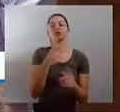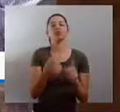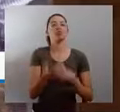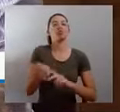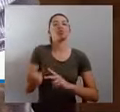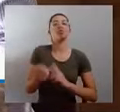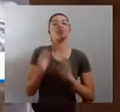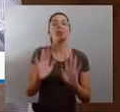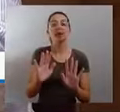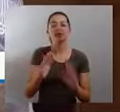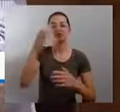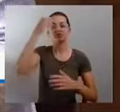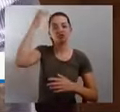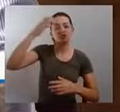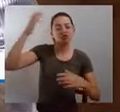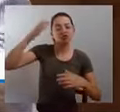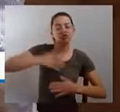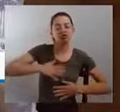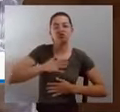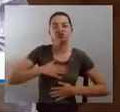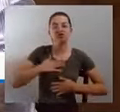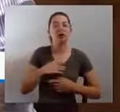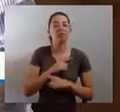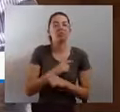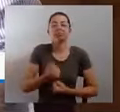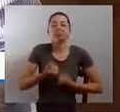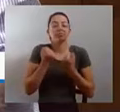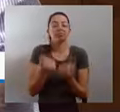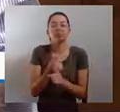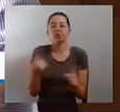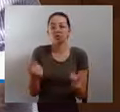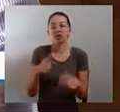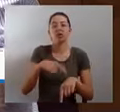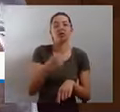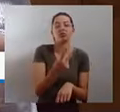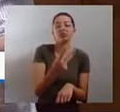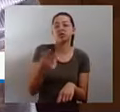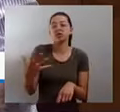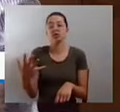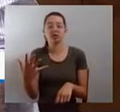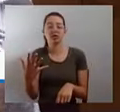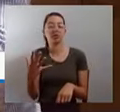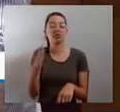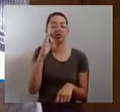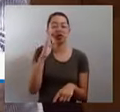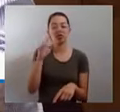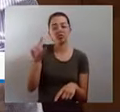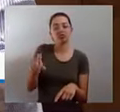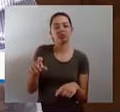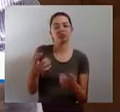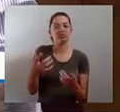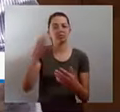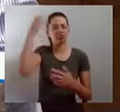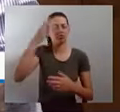consegue pôr duches a funcionar na Praia de Caxias e eventualmente noutras entre as 2 da tarde e as 5 da tarde, que nos parece uma hora um bocadinho estranha para não ter duches a funcionar